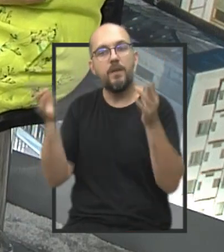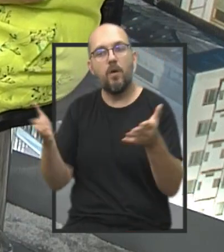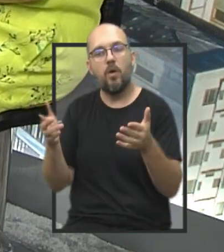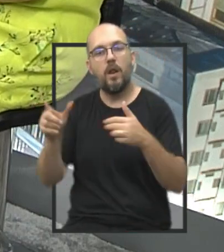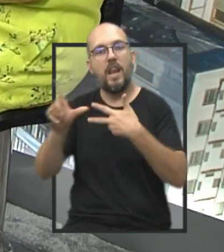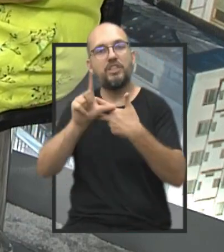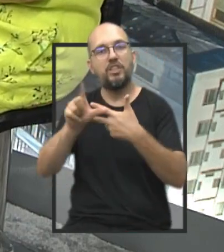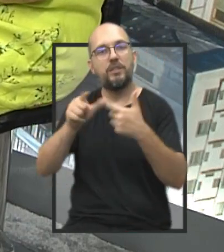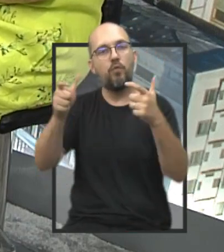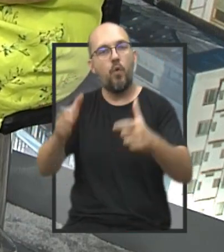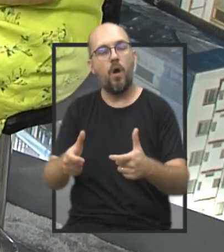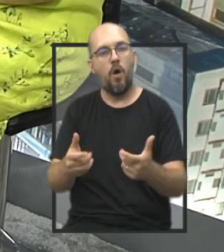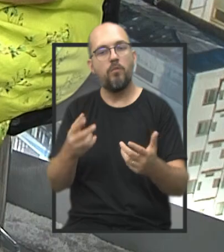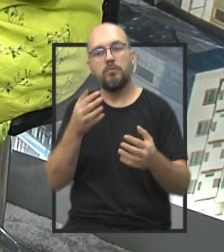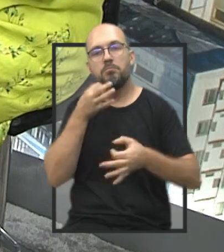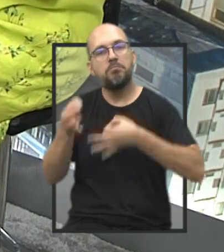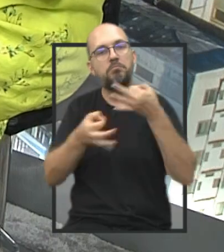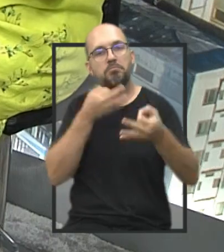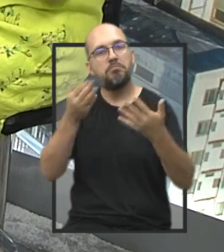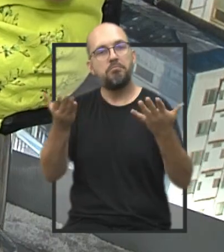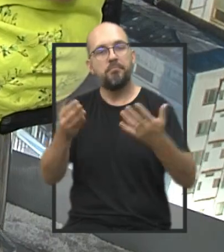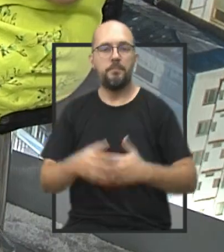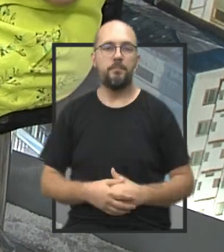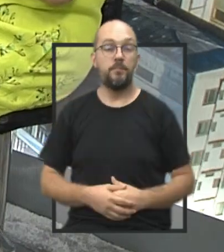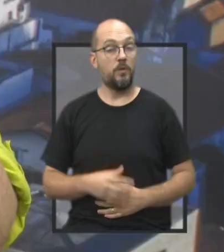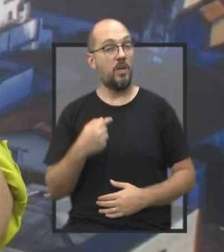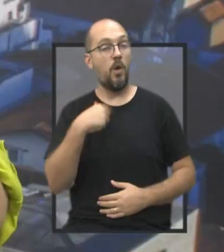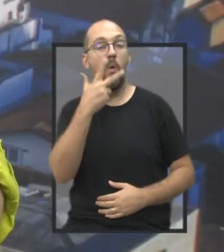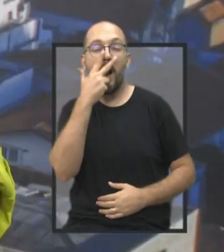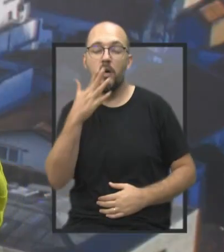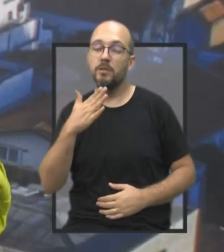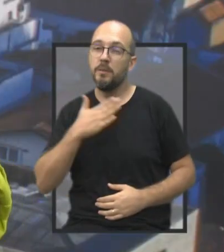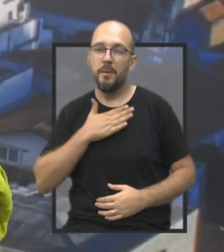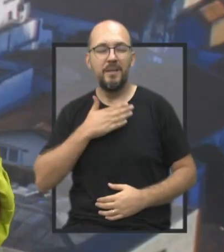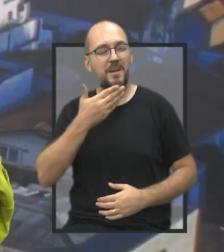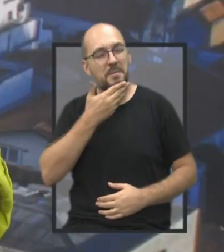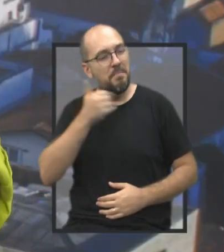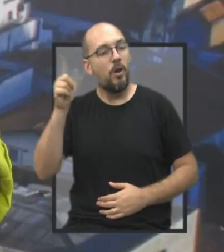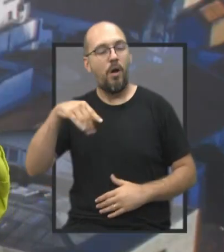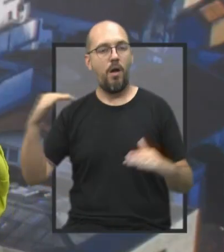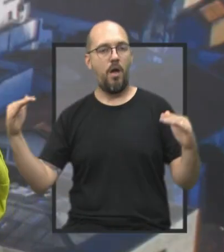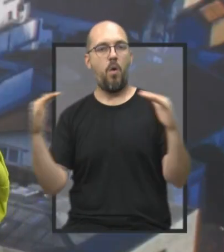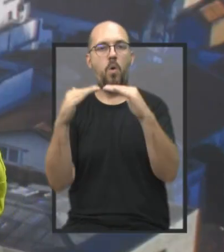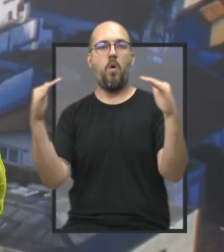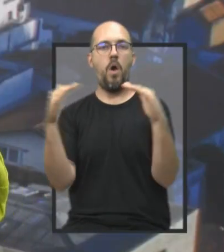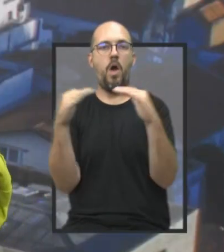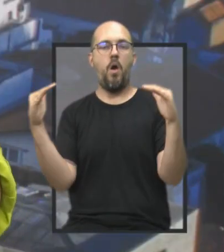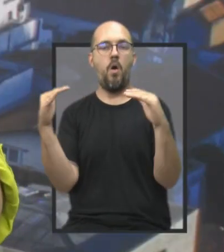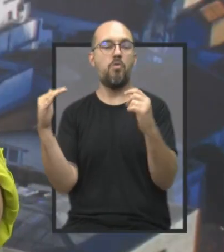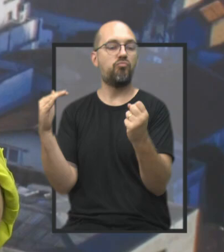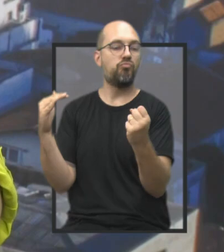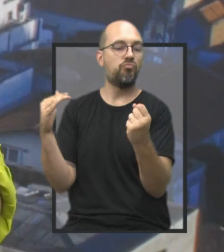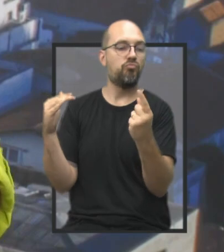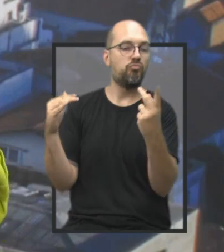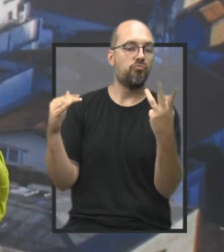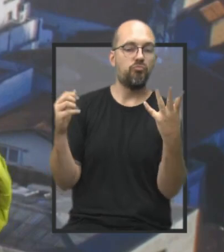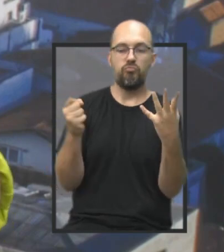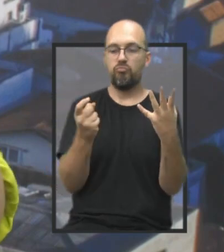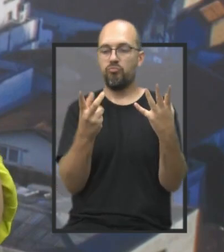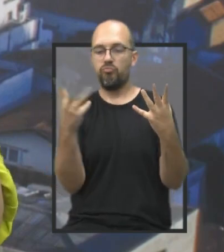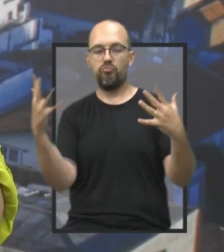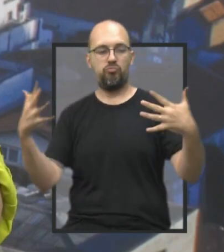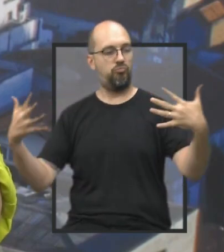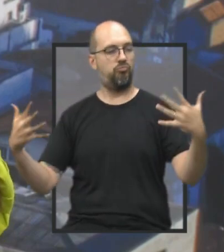local? Bom, eu acho o seguinte, o ideal seria que nós tivéssemos uma equidade, né? Nós tivéssemos uma Câmara